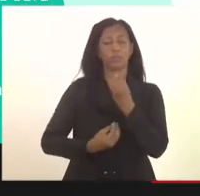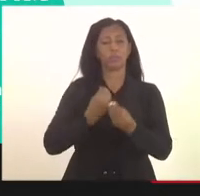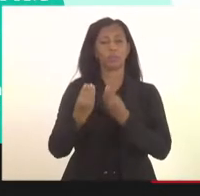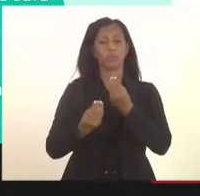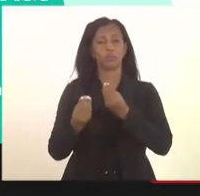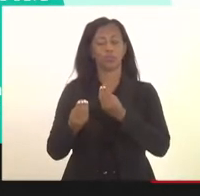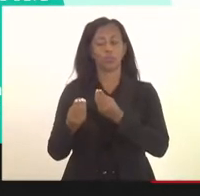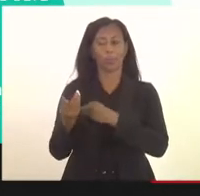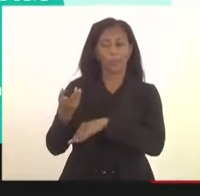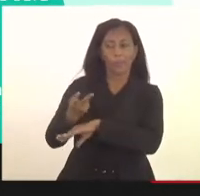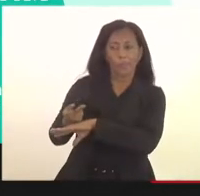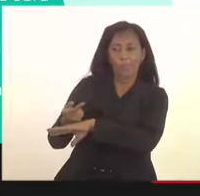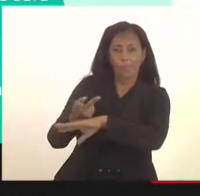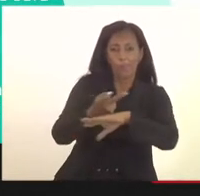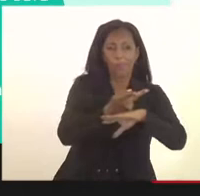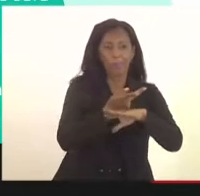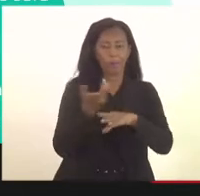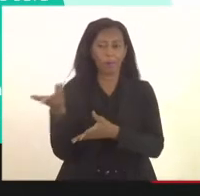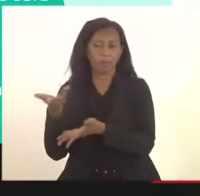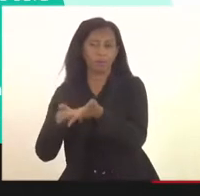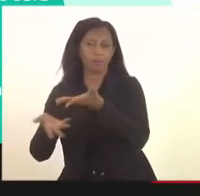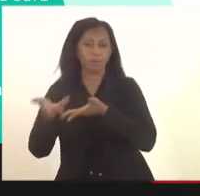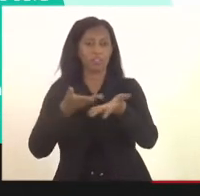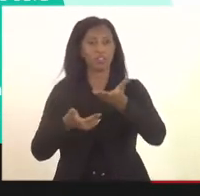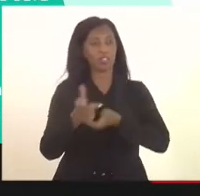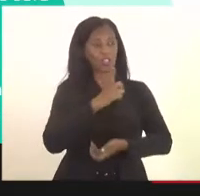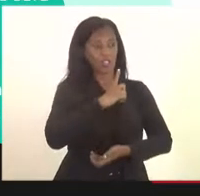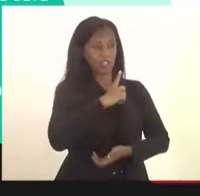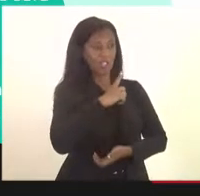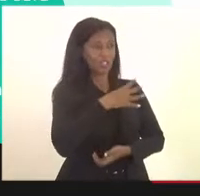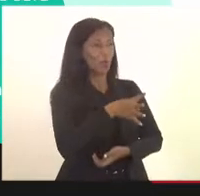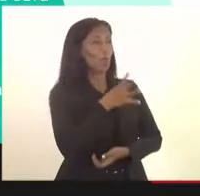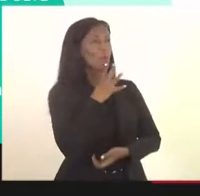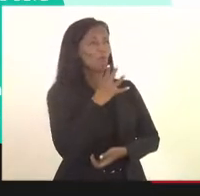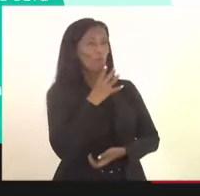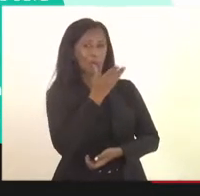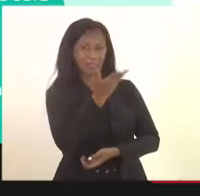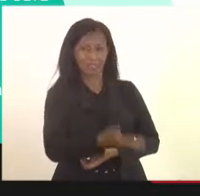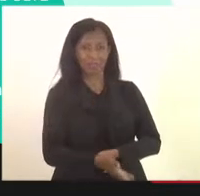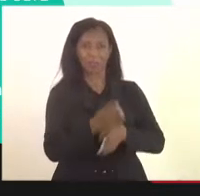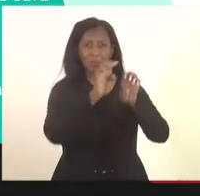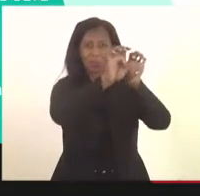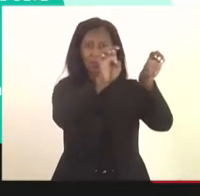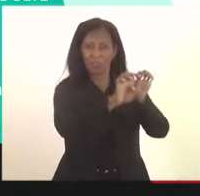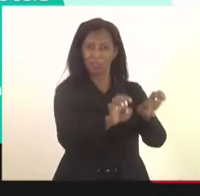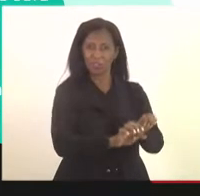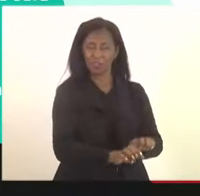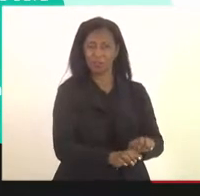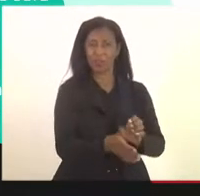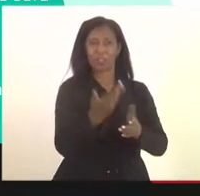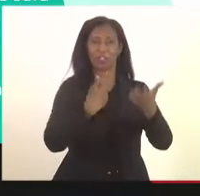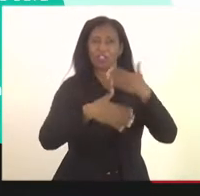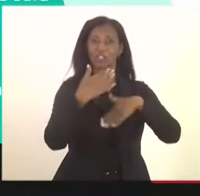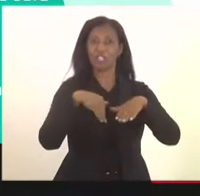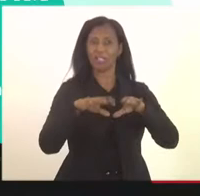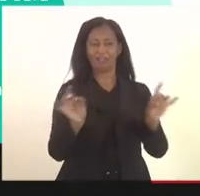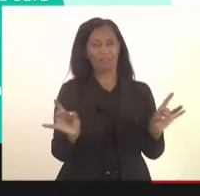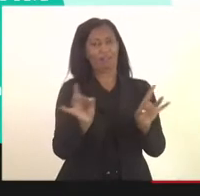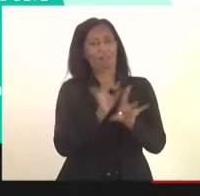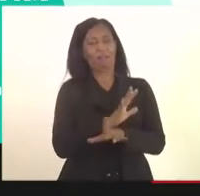buscar parceiros que já tinham conhecimento aqui, se beneficiar de uma infraestrutura que já havia, de produção que havia instalado